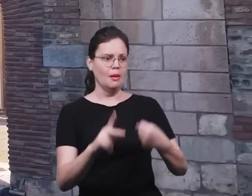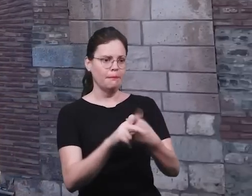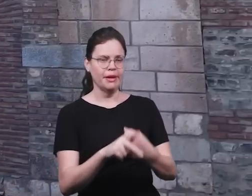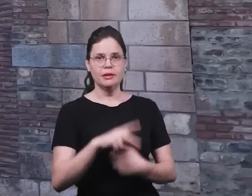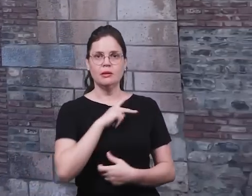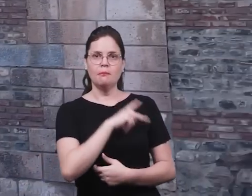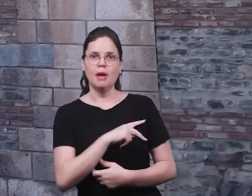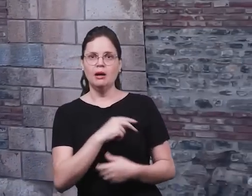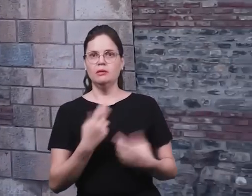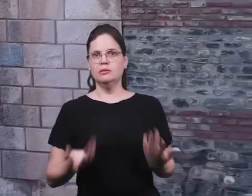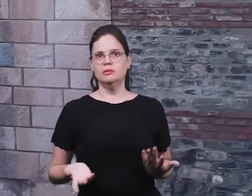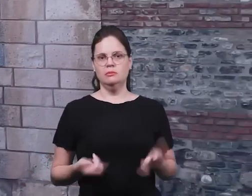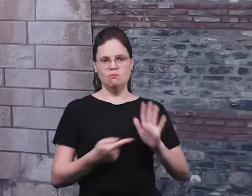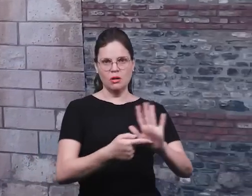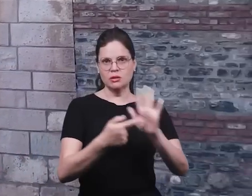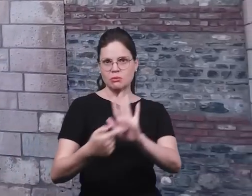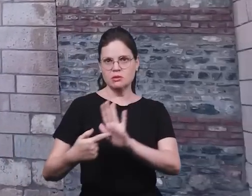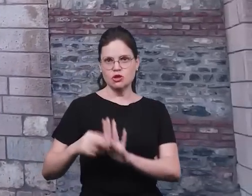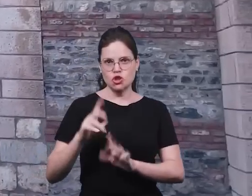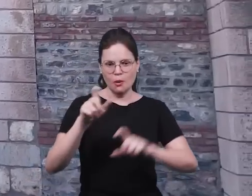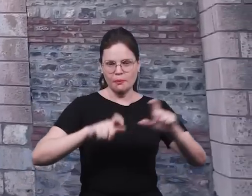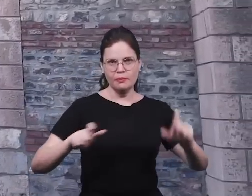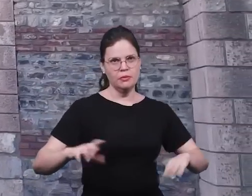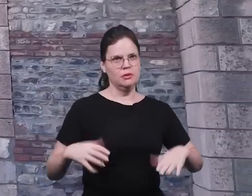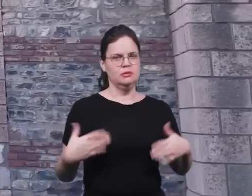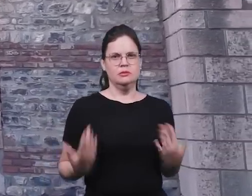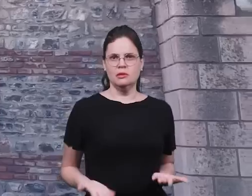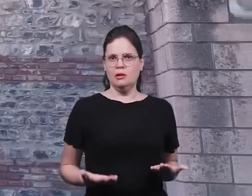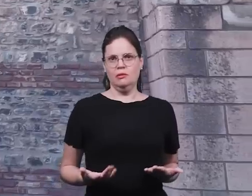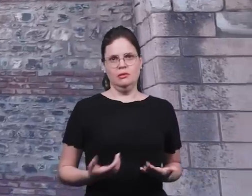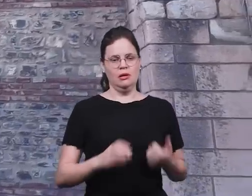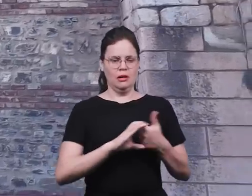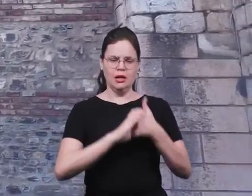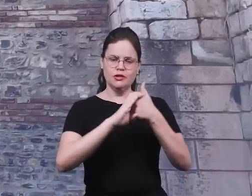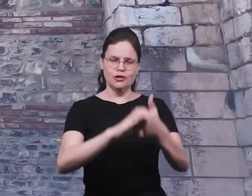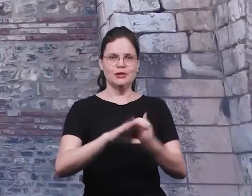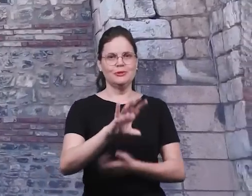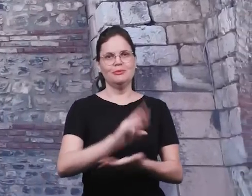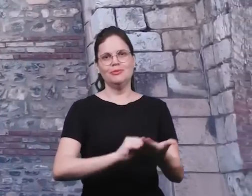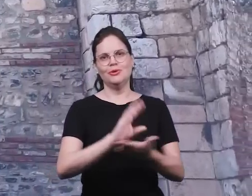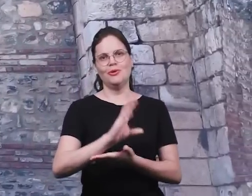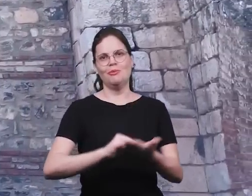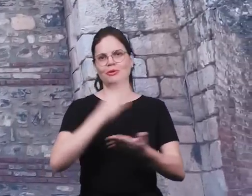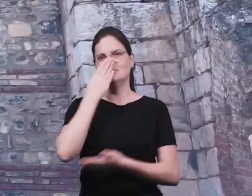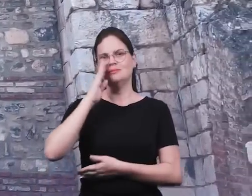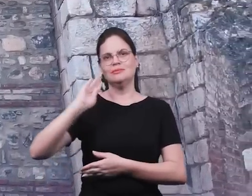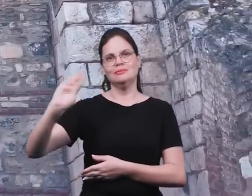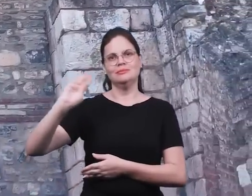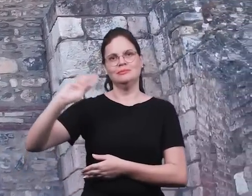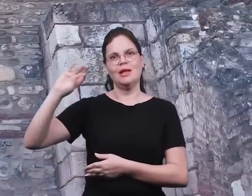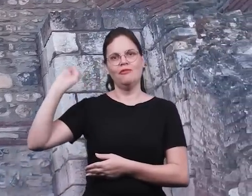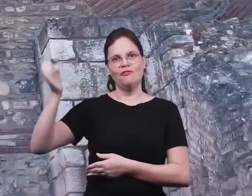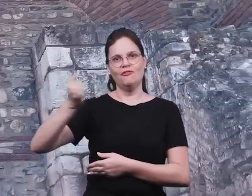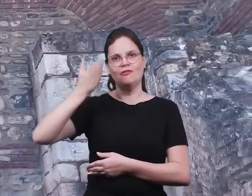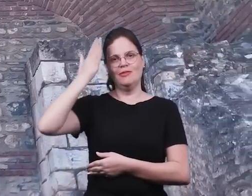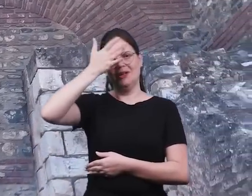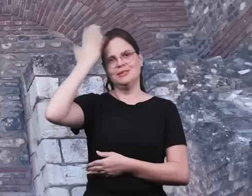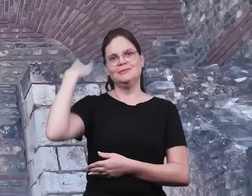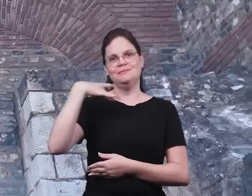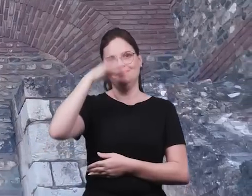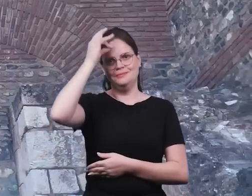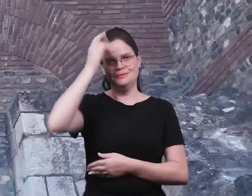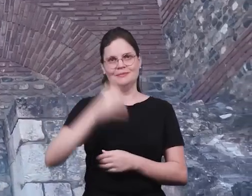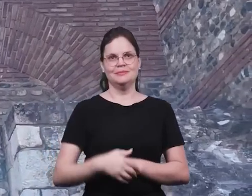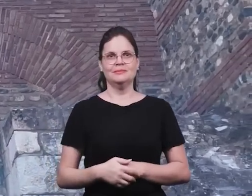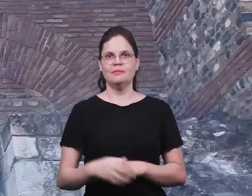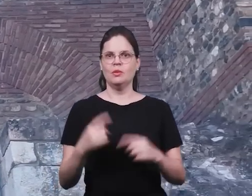aí tem uma exacerbação até daquilo que eles não foram, né? Como diz que Pedro foi